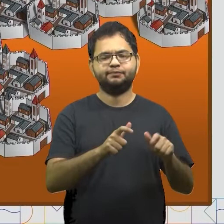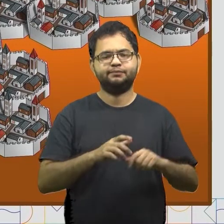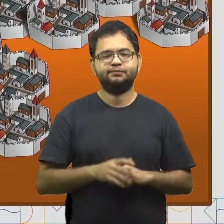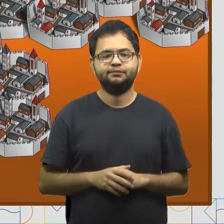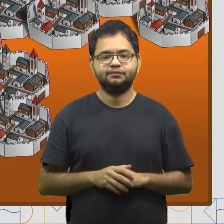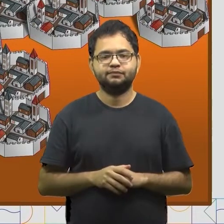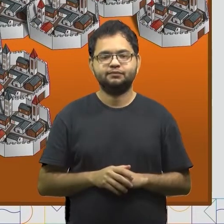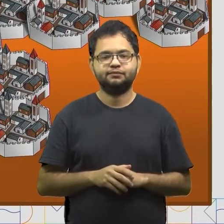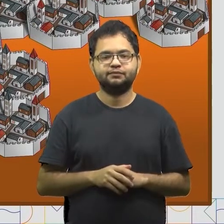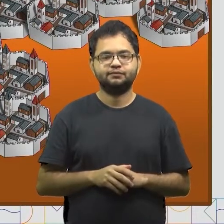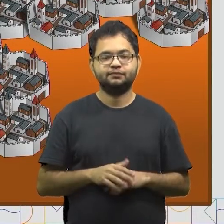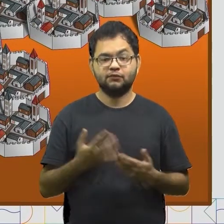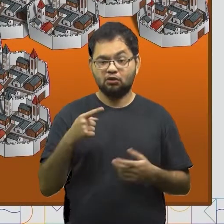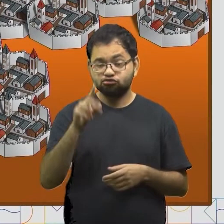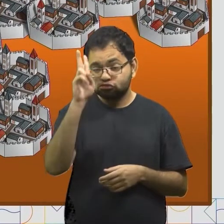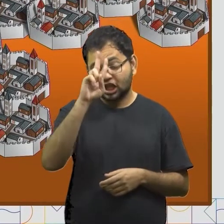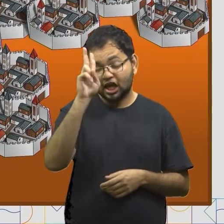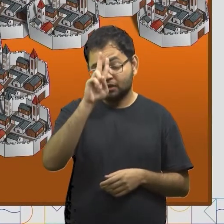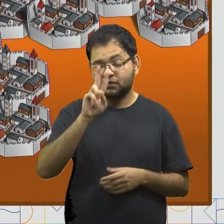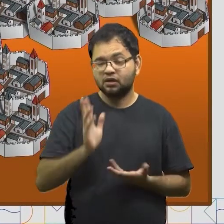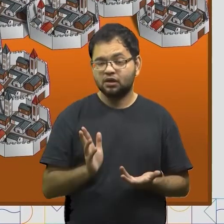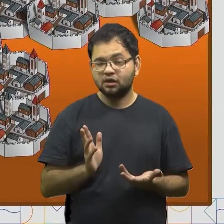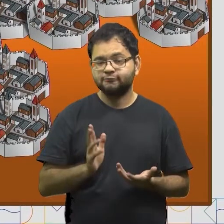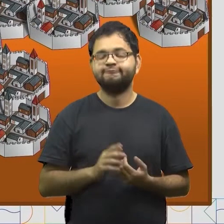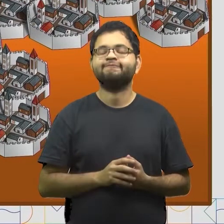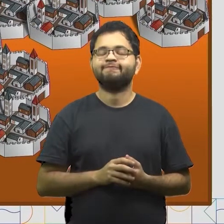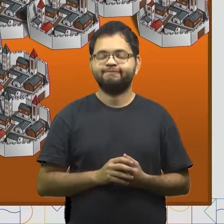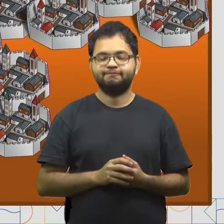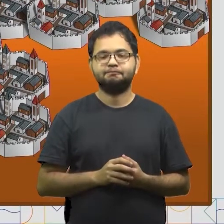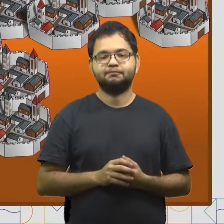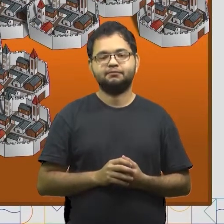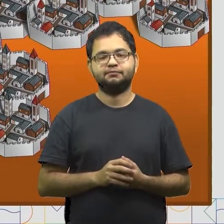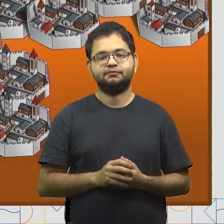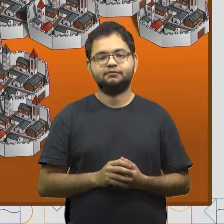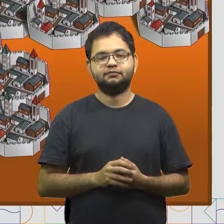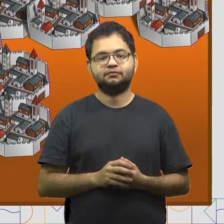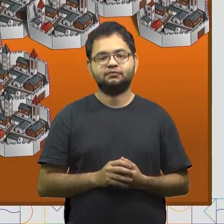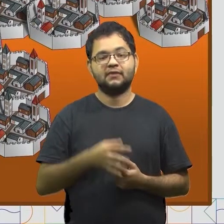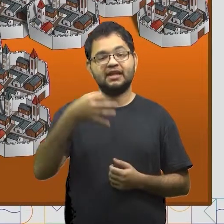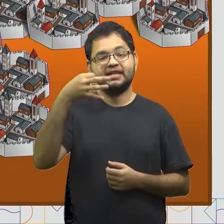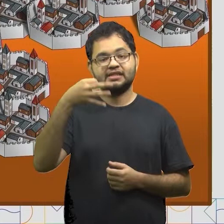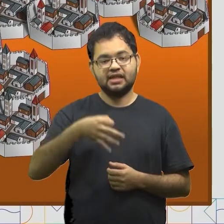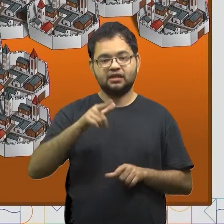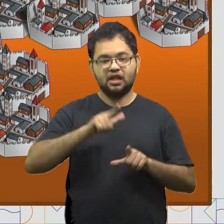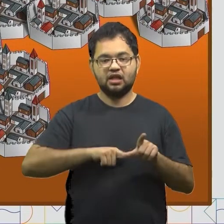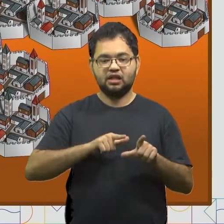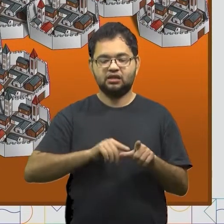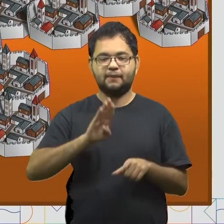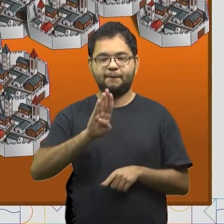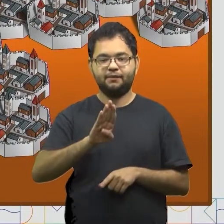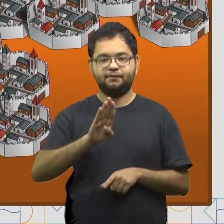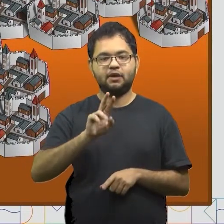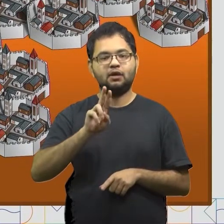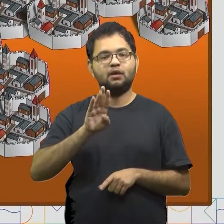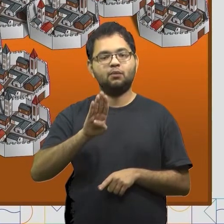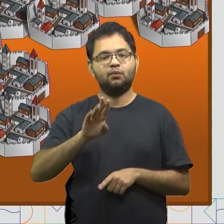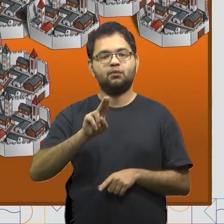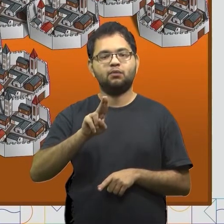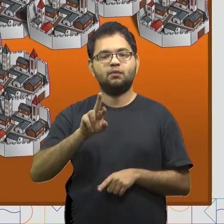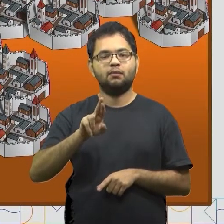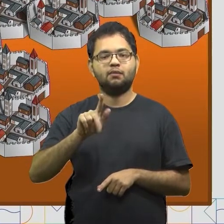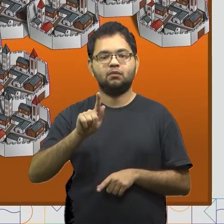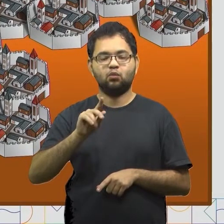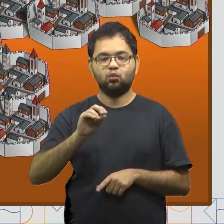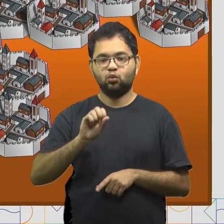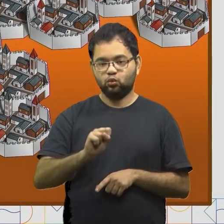distritos E aí lembra dessa aula você vai acertar então a resposta correta é a letra B